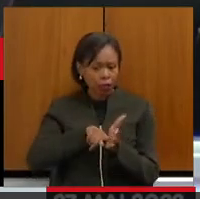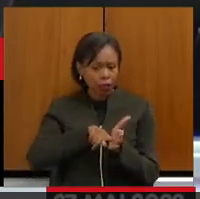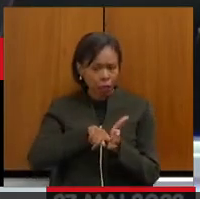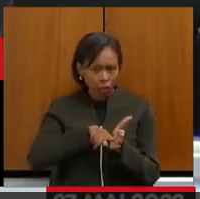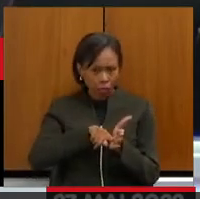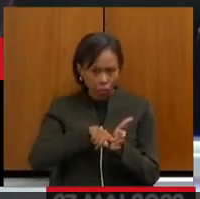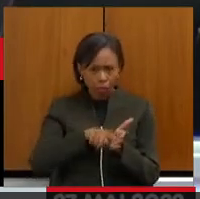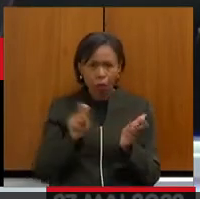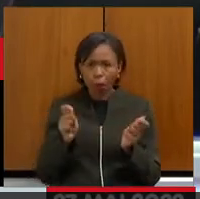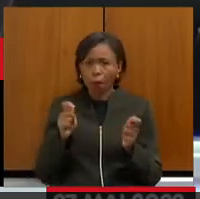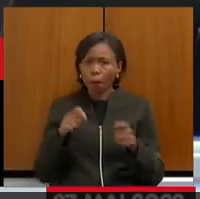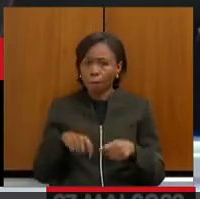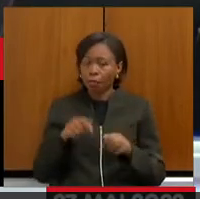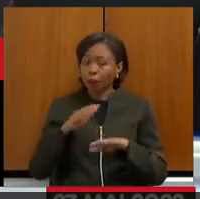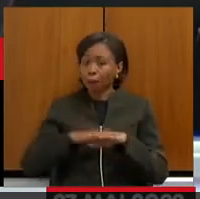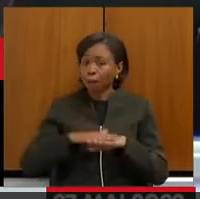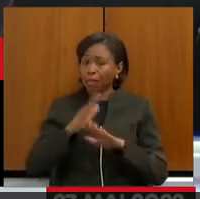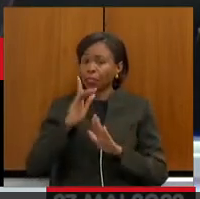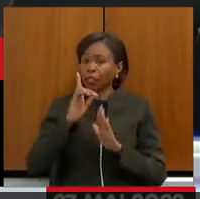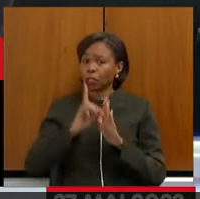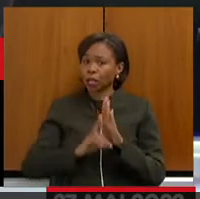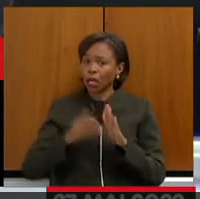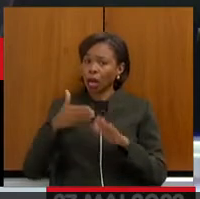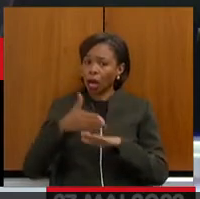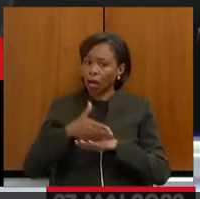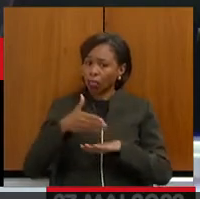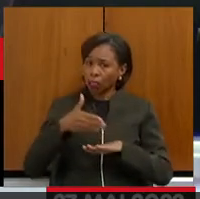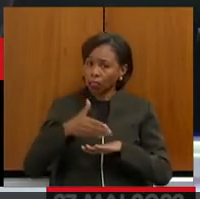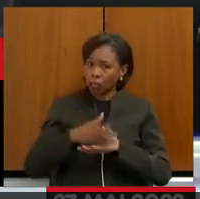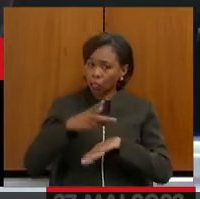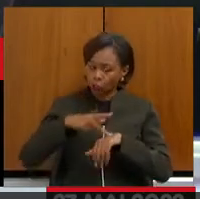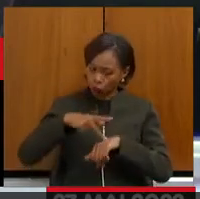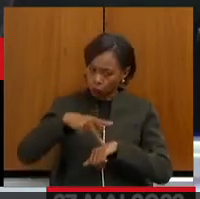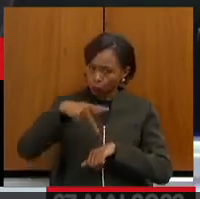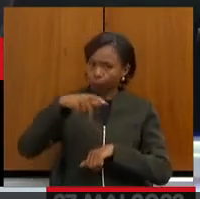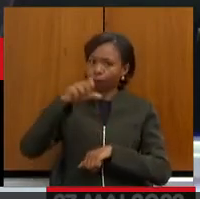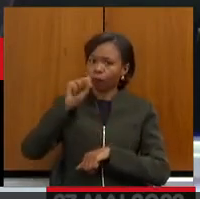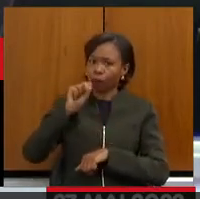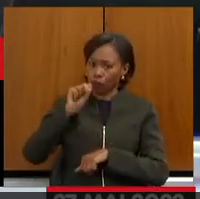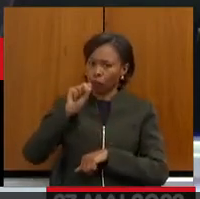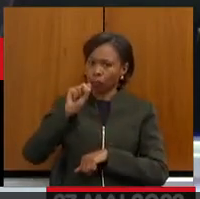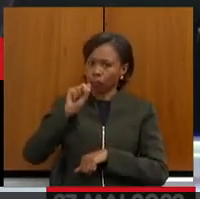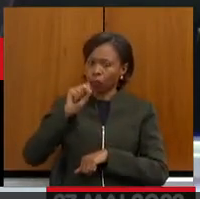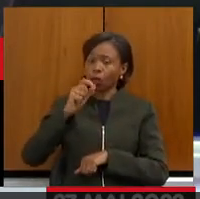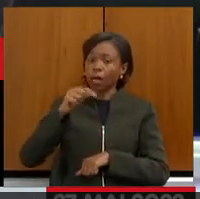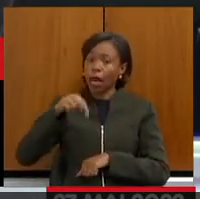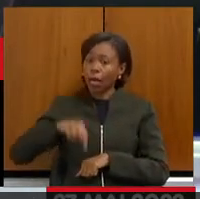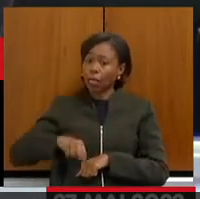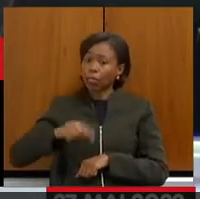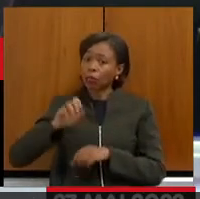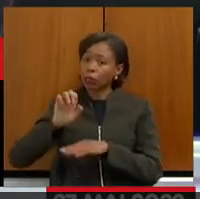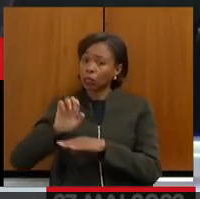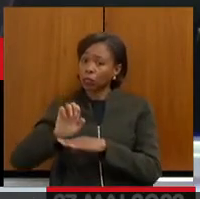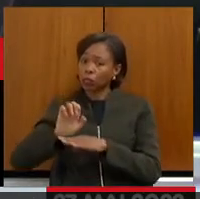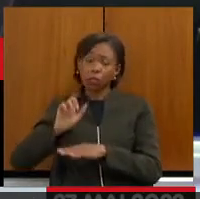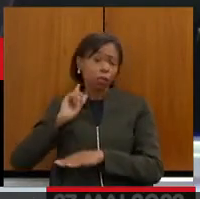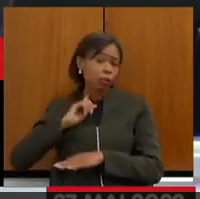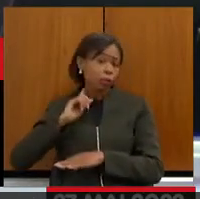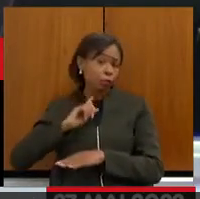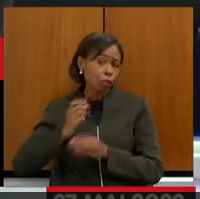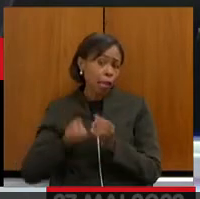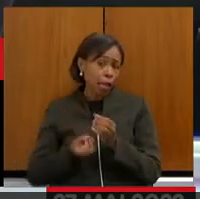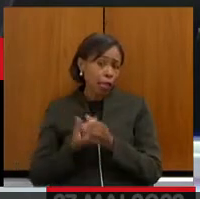mais direitos acesso e permanência na pós que nosso estado crie políticas para